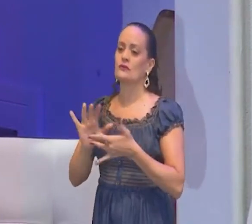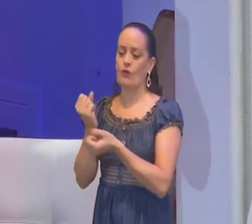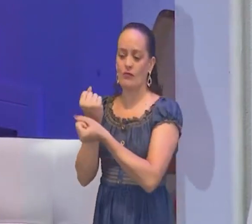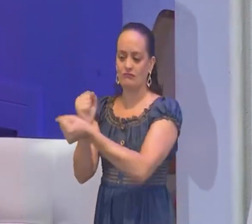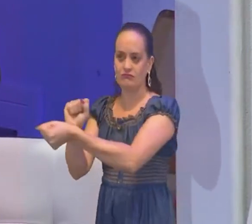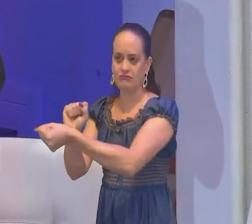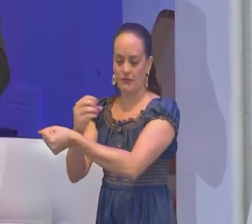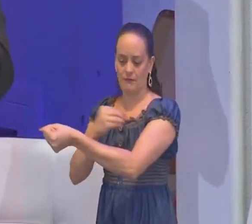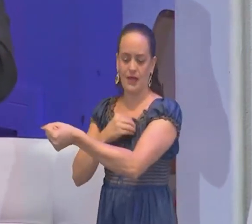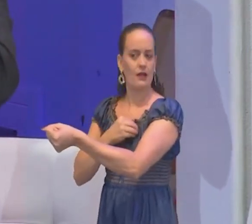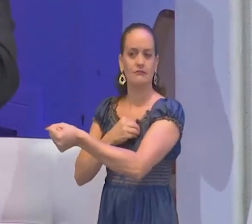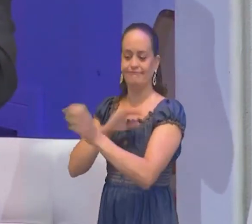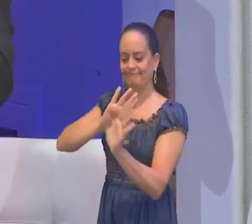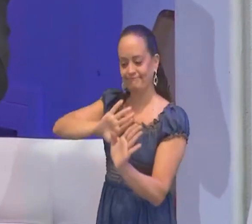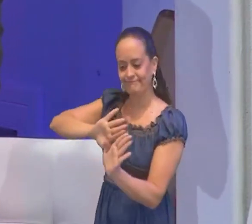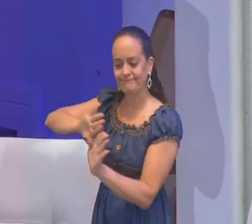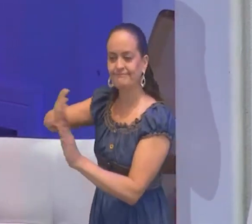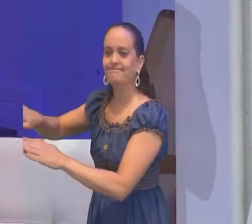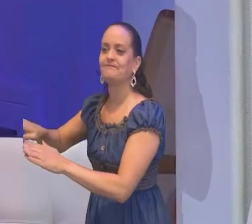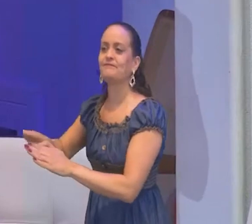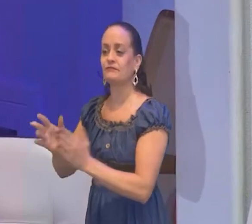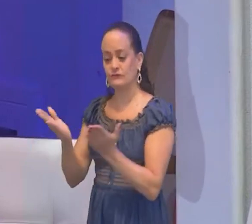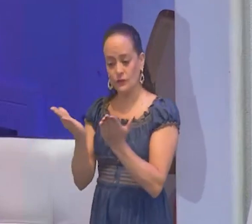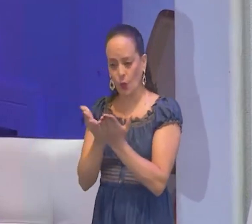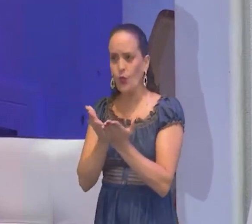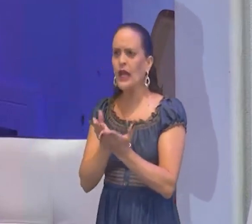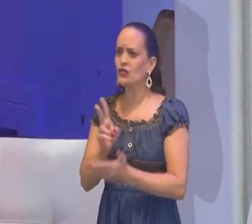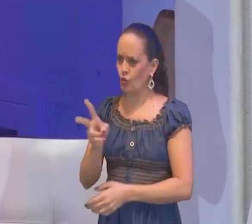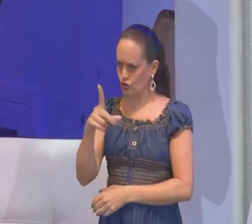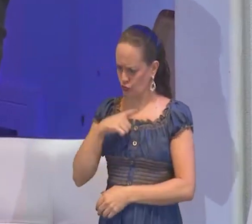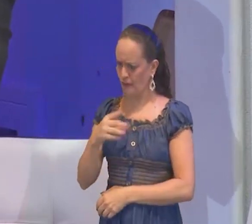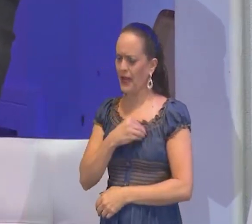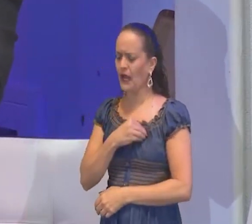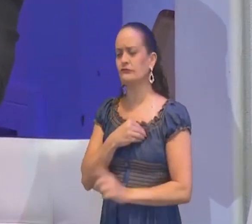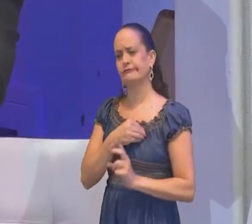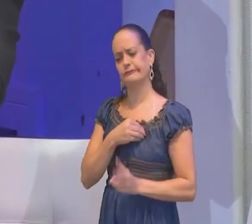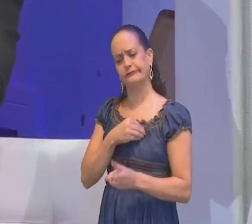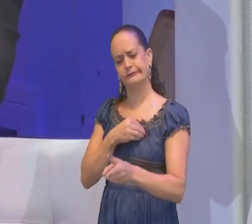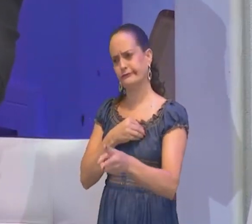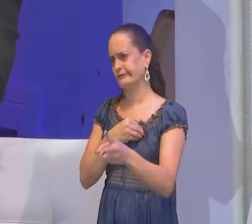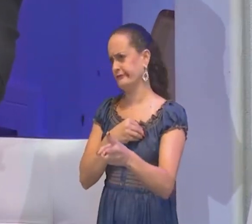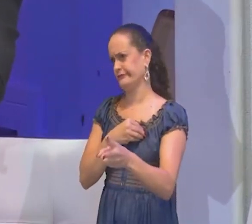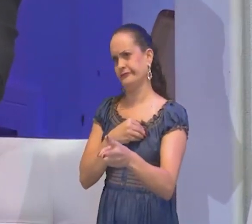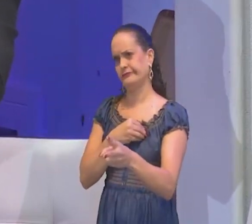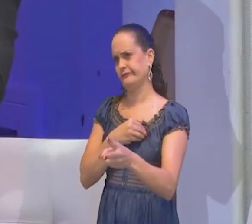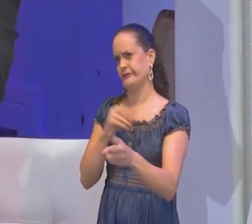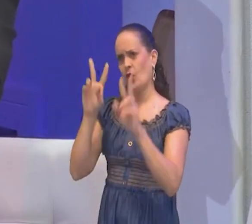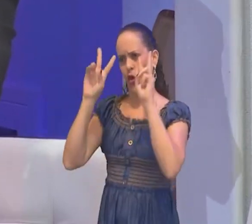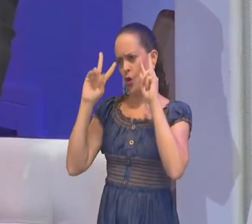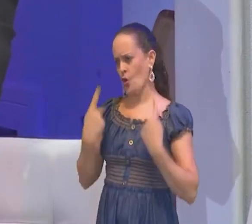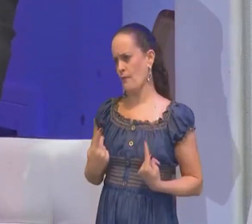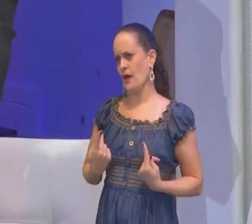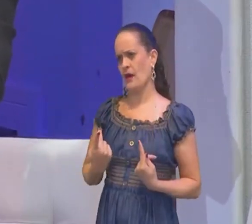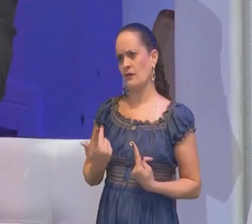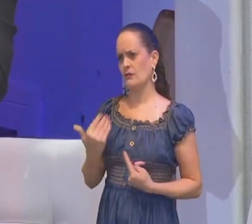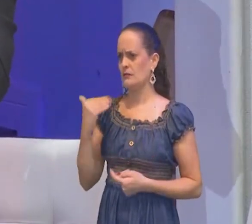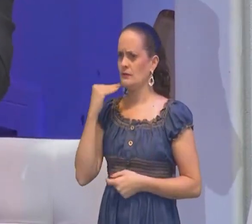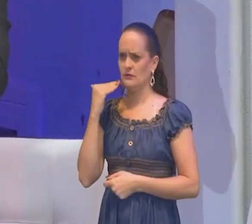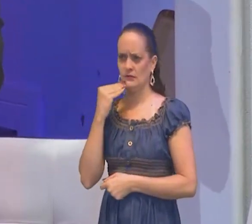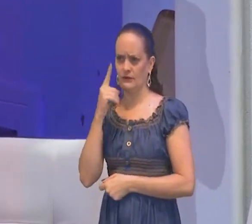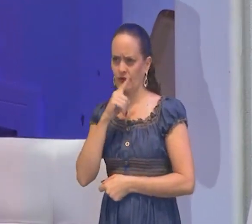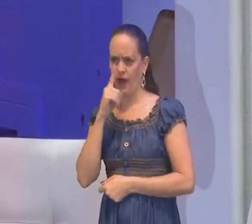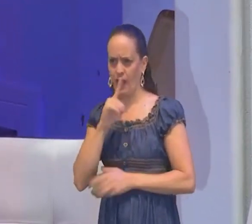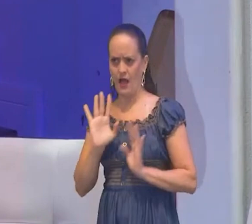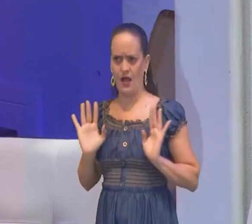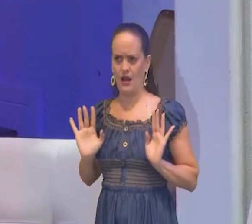do pecado. O crente continuará pecando? Sim, certamente pecará, porque nós somos humanos e nós somos falhos,